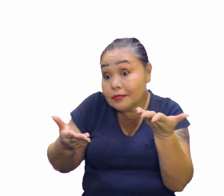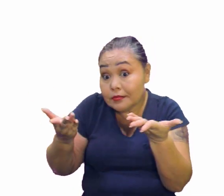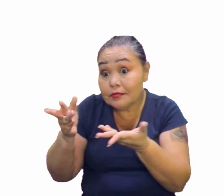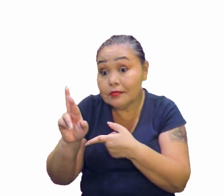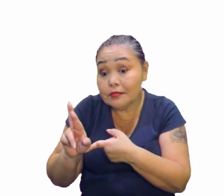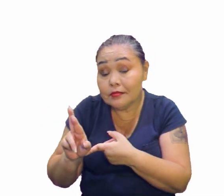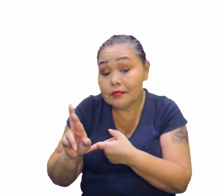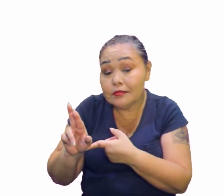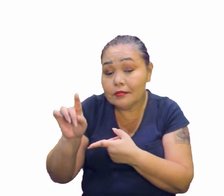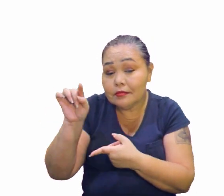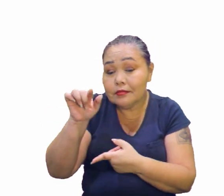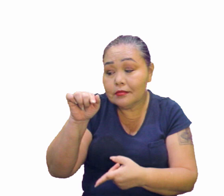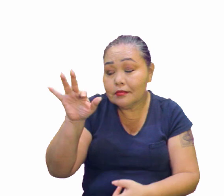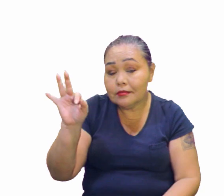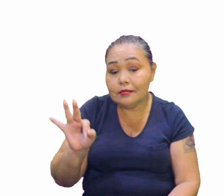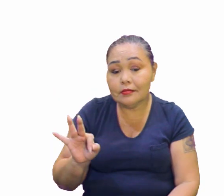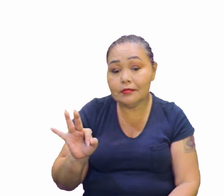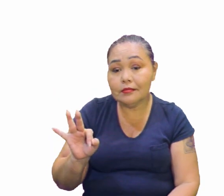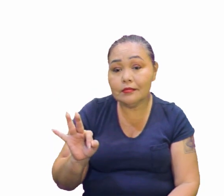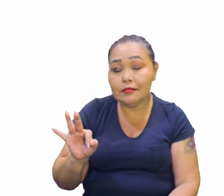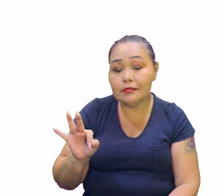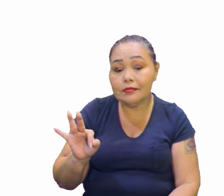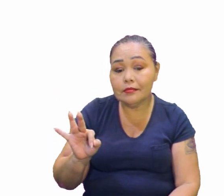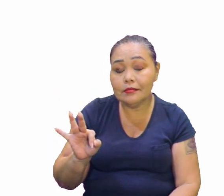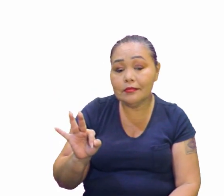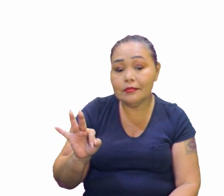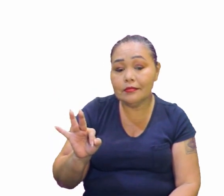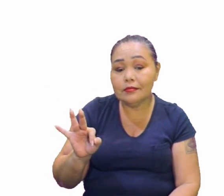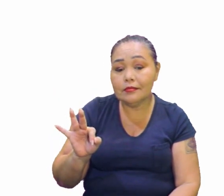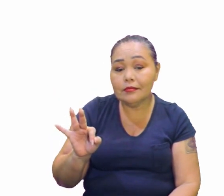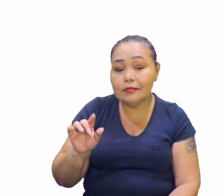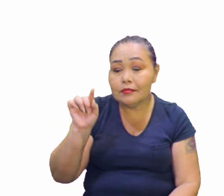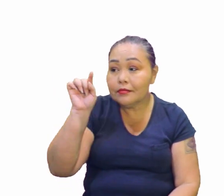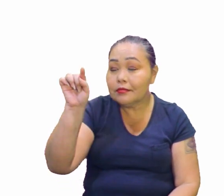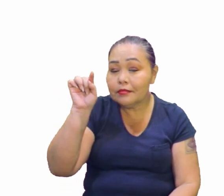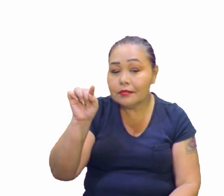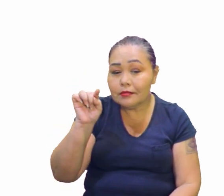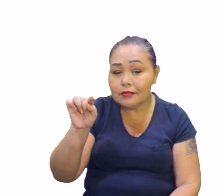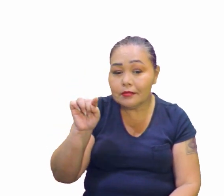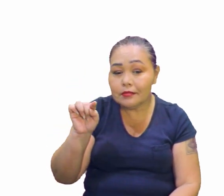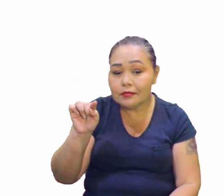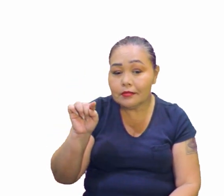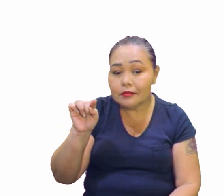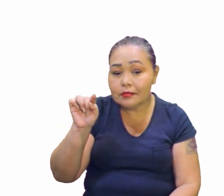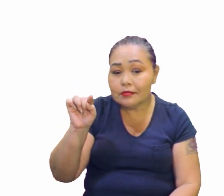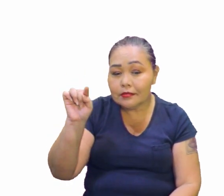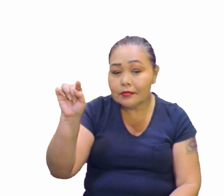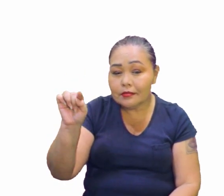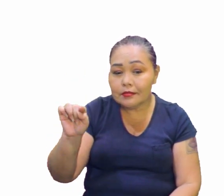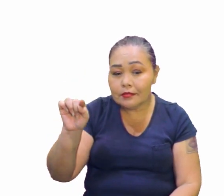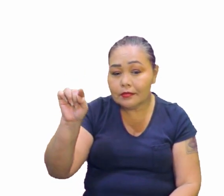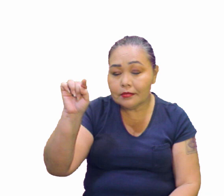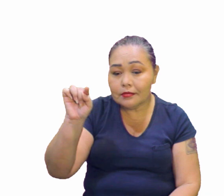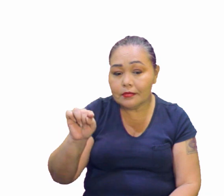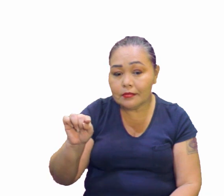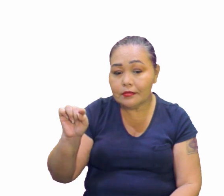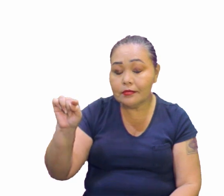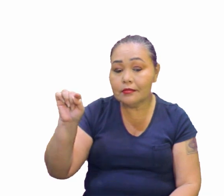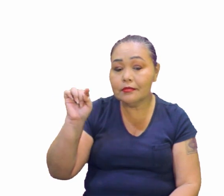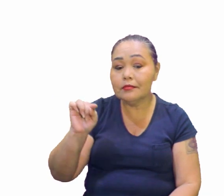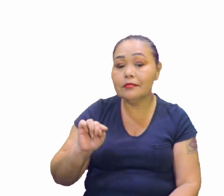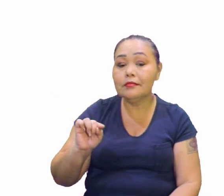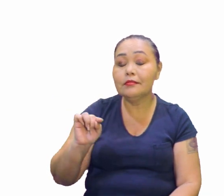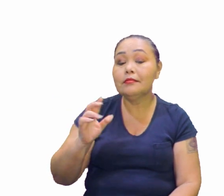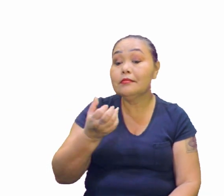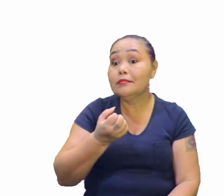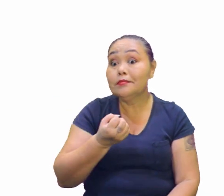dela, que são esses 7%. Olha só, pinguinhos só, estão vendo aqui, eu estou pingando? Então, olha só